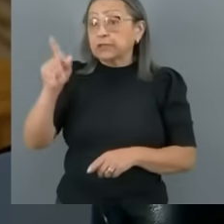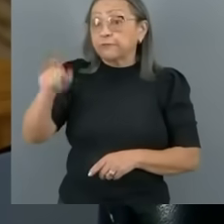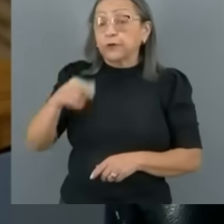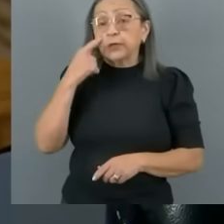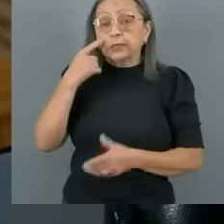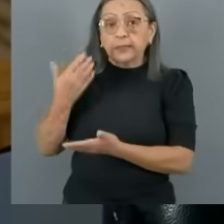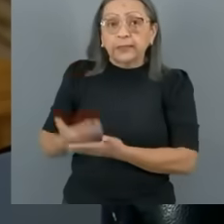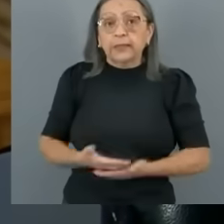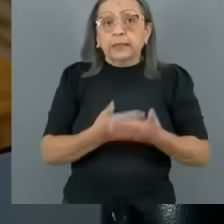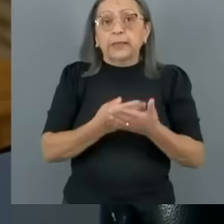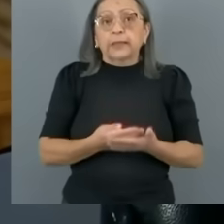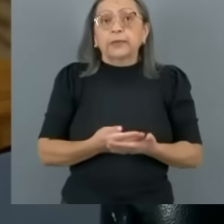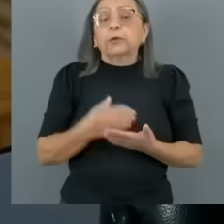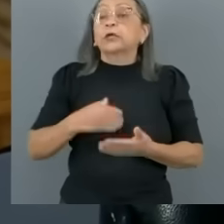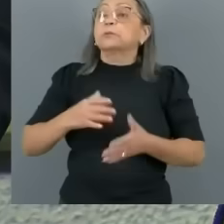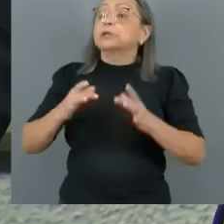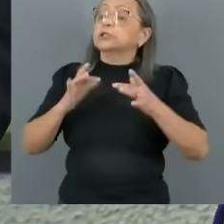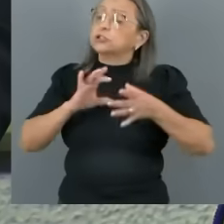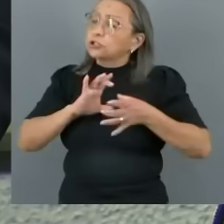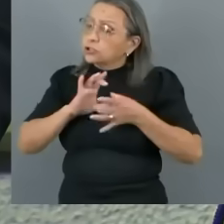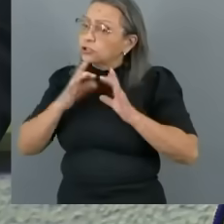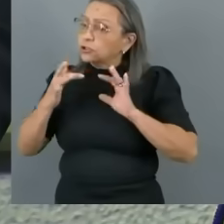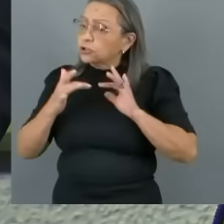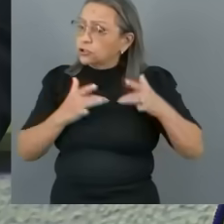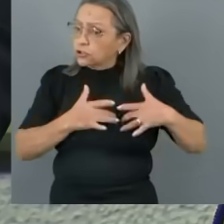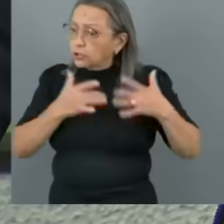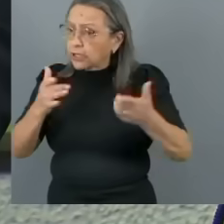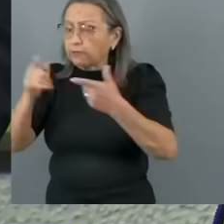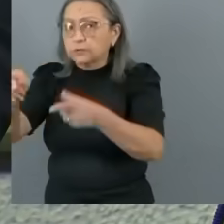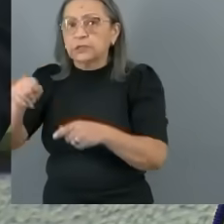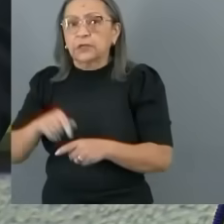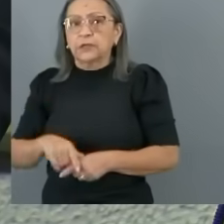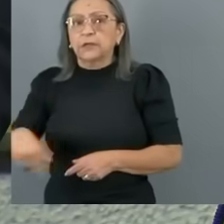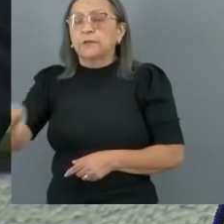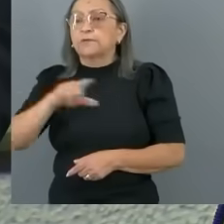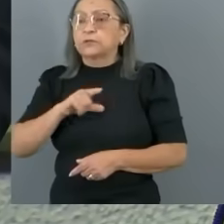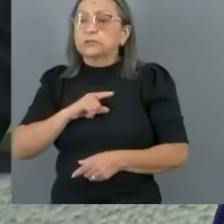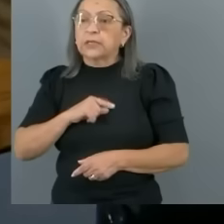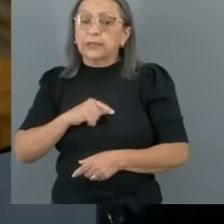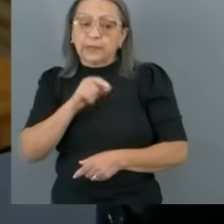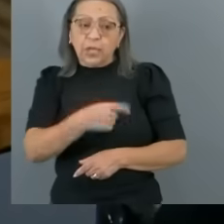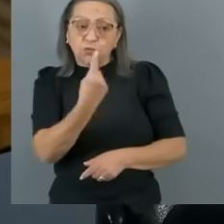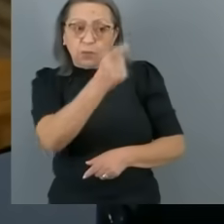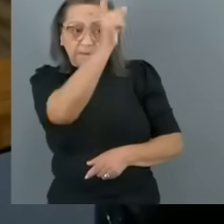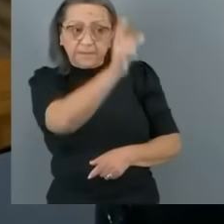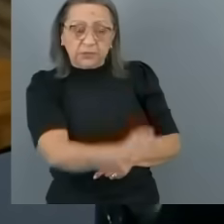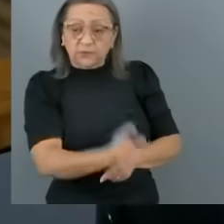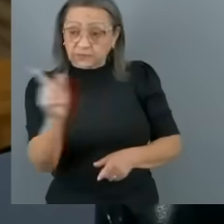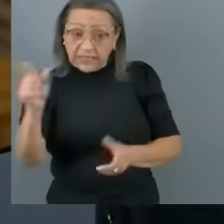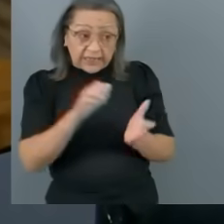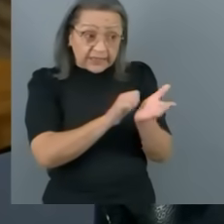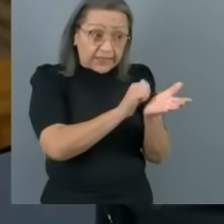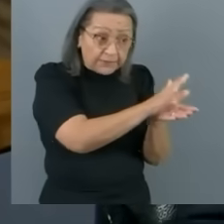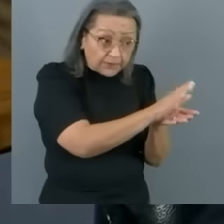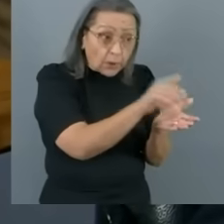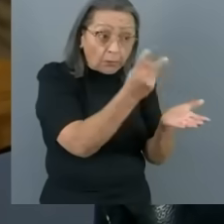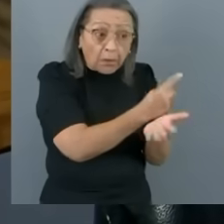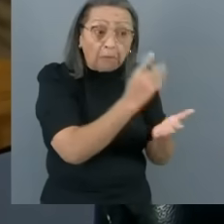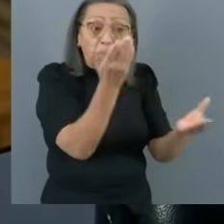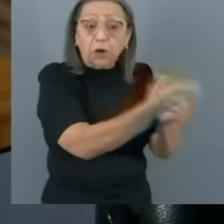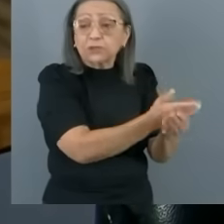boicotado. Quero me solidarizar com Vossa Excelência. Vossa Excelência demite um funcionário que sofre um